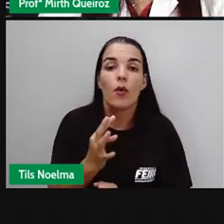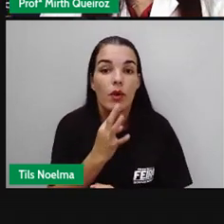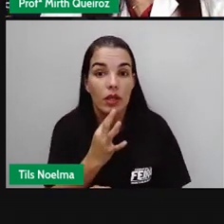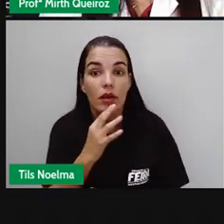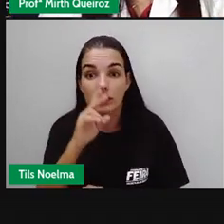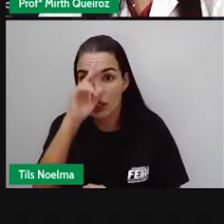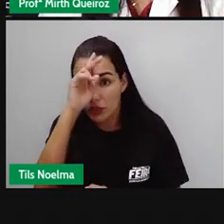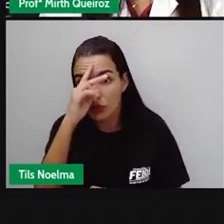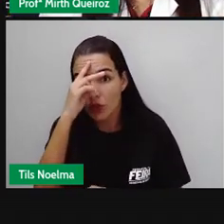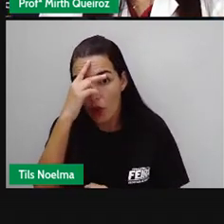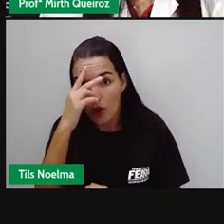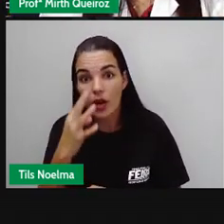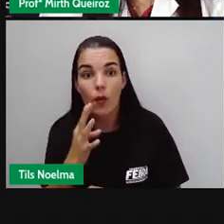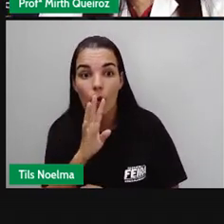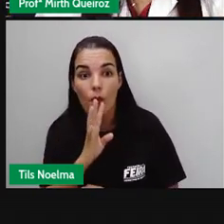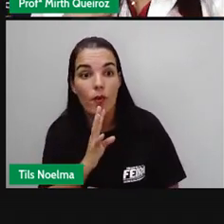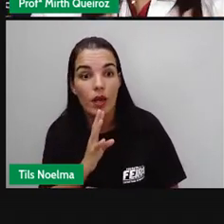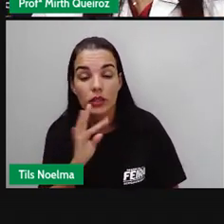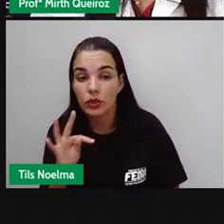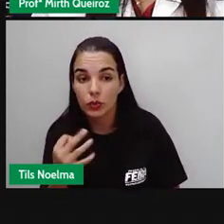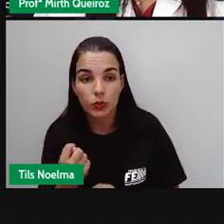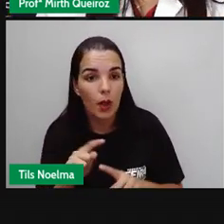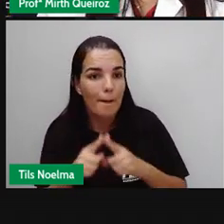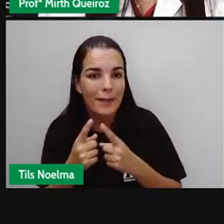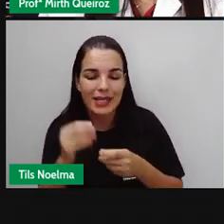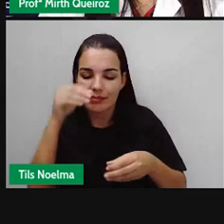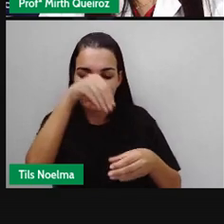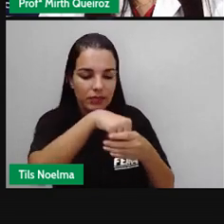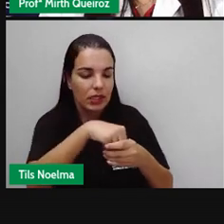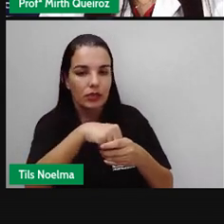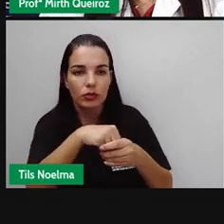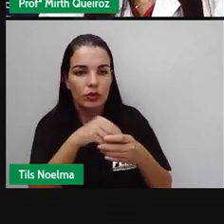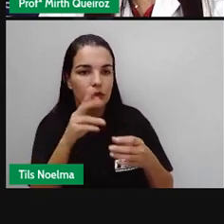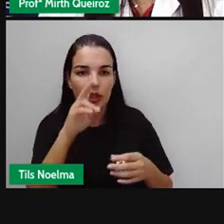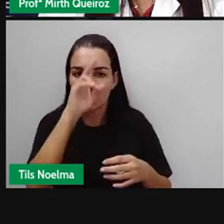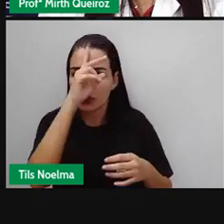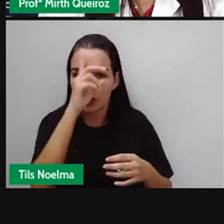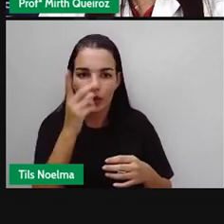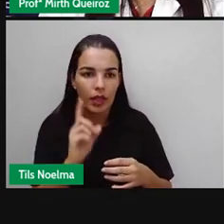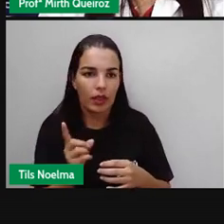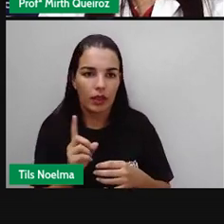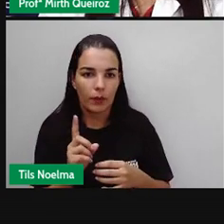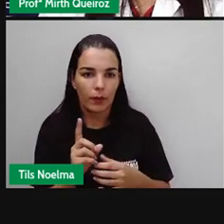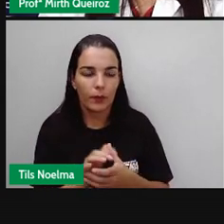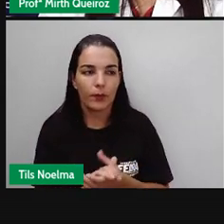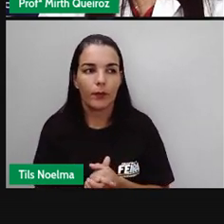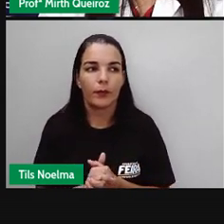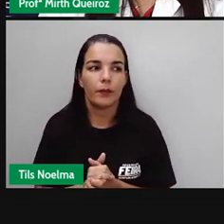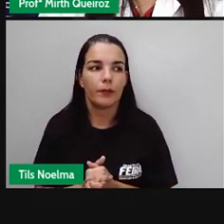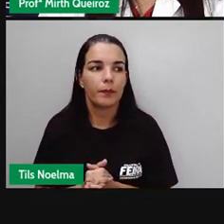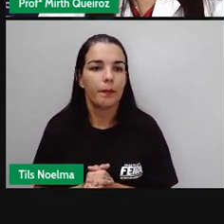os personagens envolvidos na história, mas ele não participou da história.